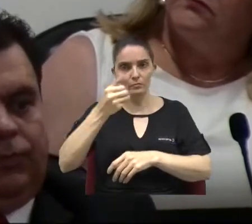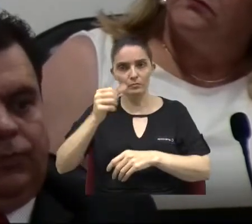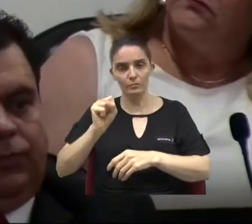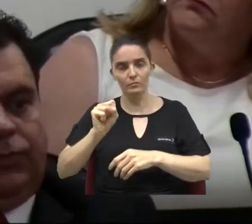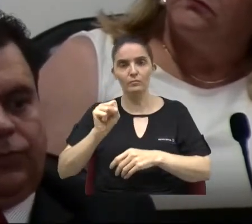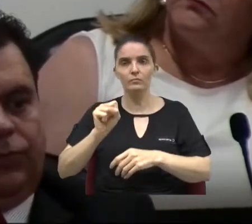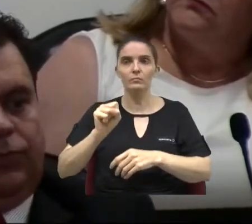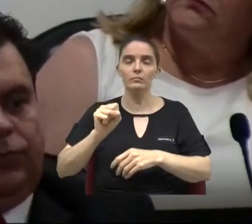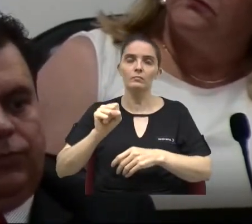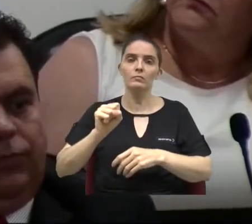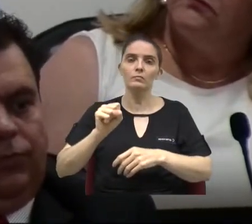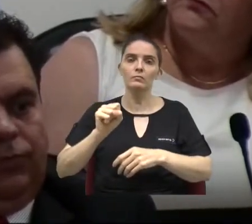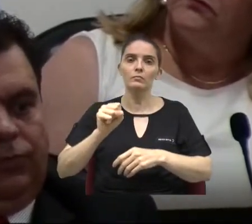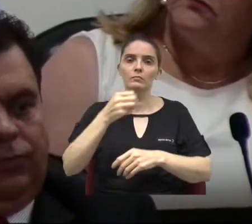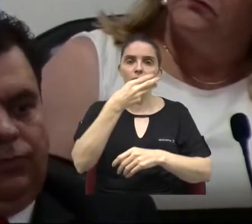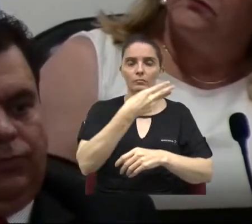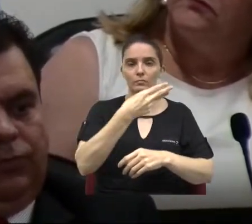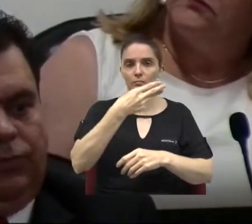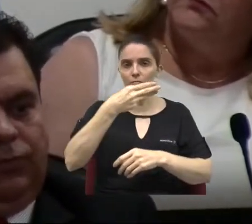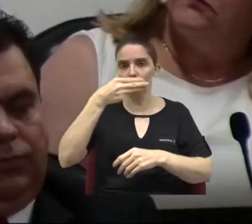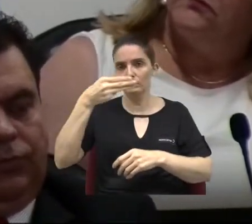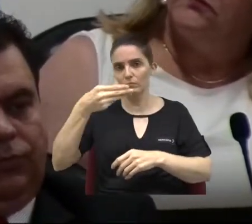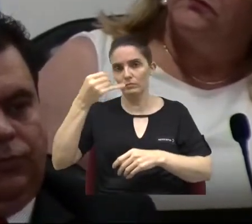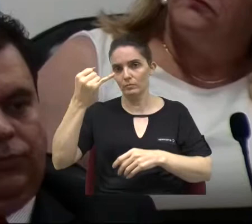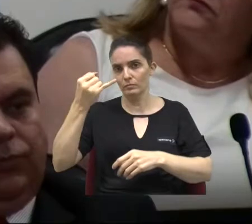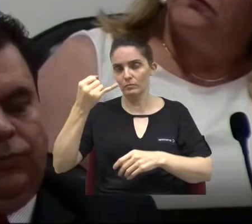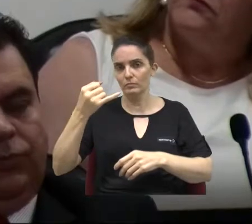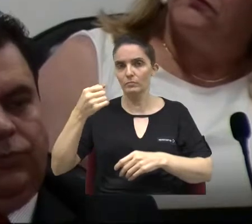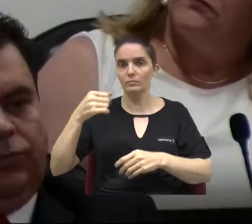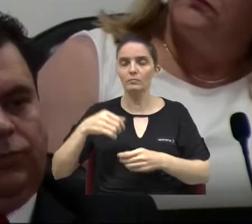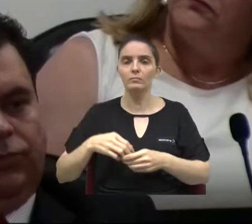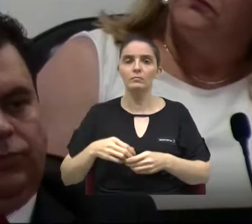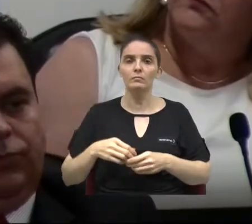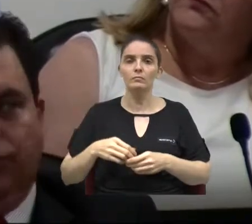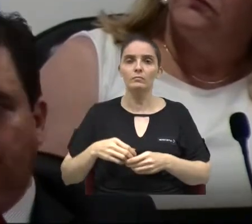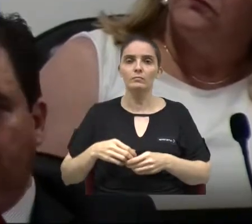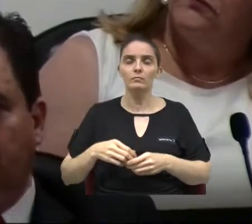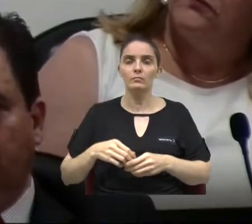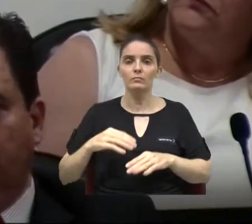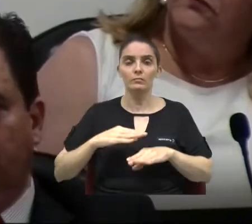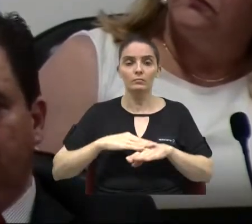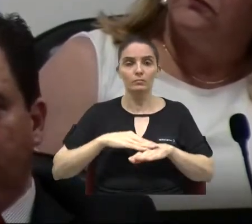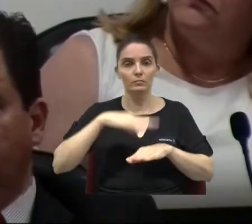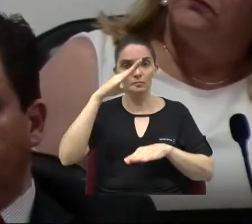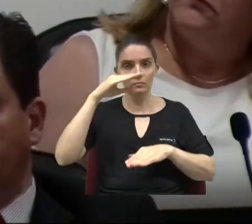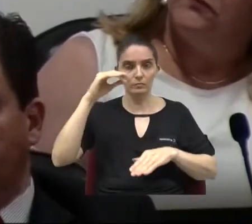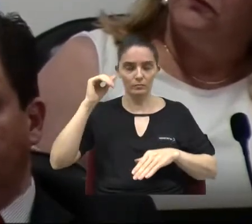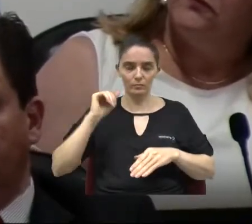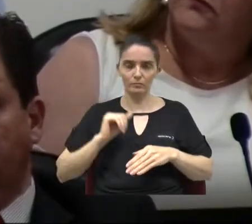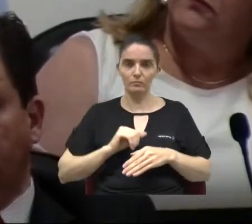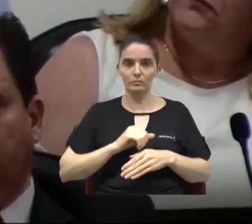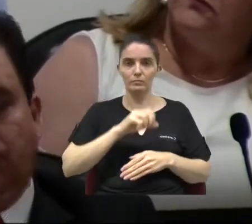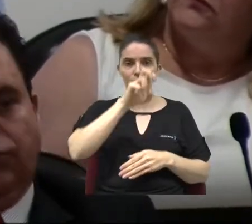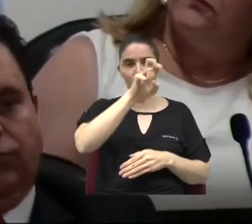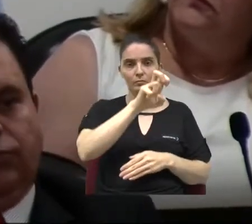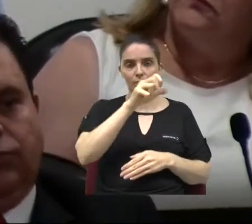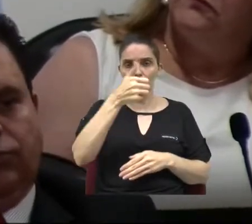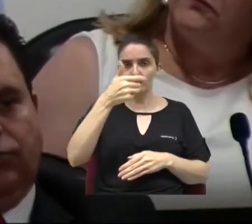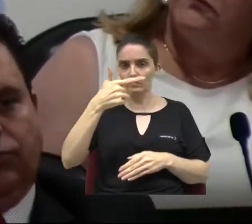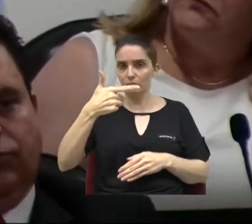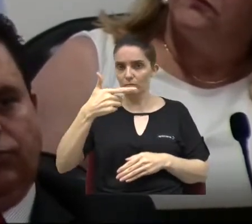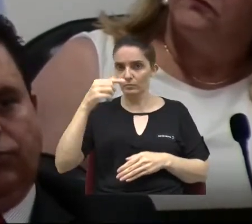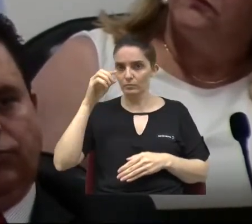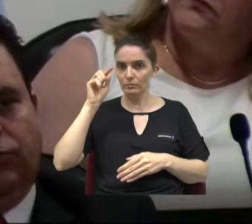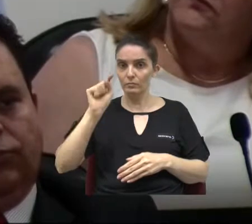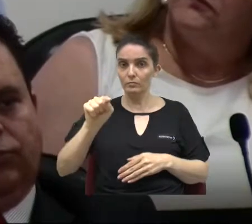entrou 3 milhões e 37 de subsídio, mais 512 mil, de